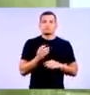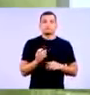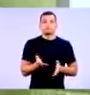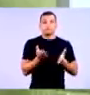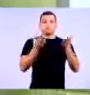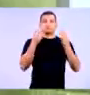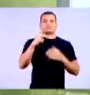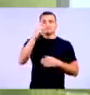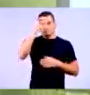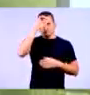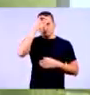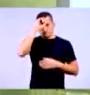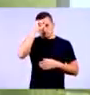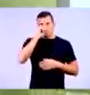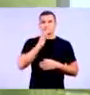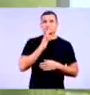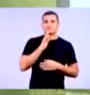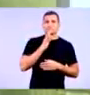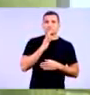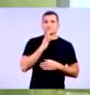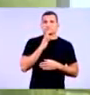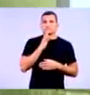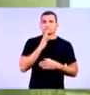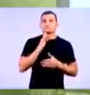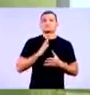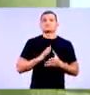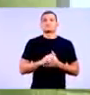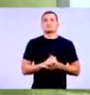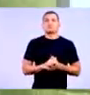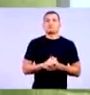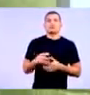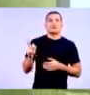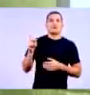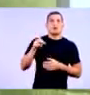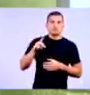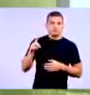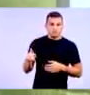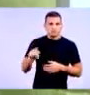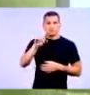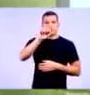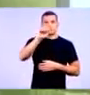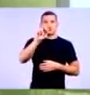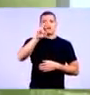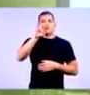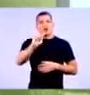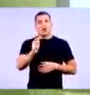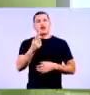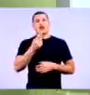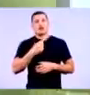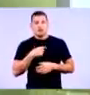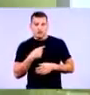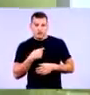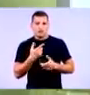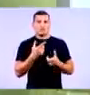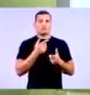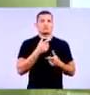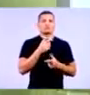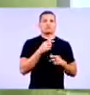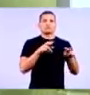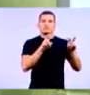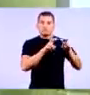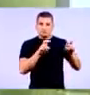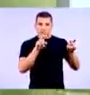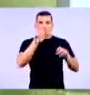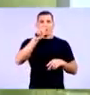outros itens são mediadores da sua aprendizagem. A professora Sara, eu, o ambiente, os tutores são